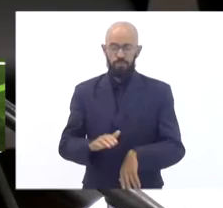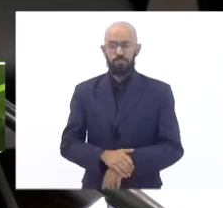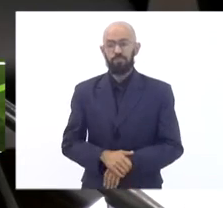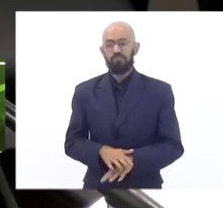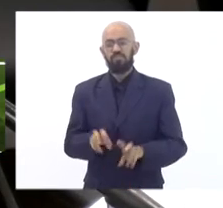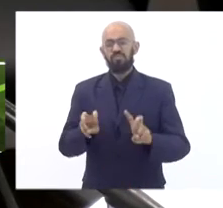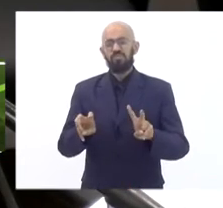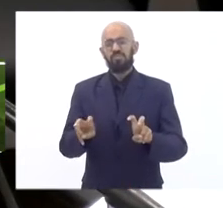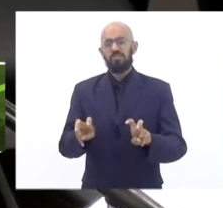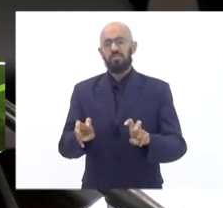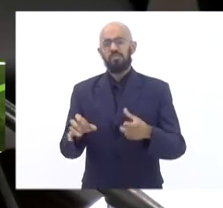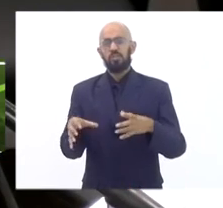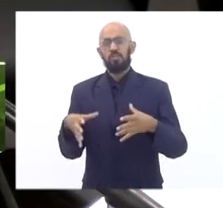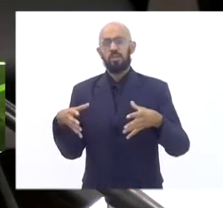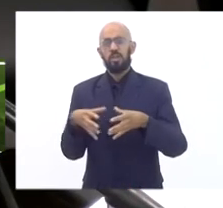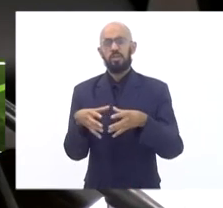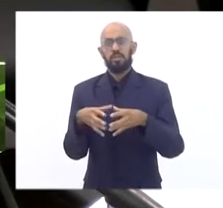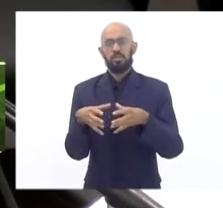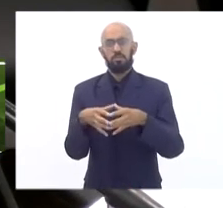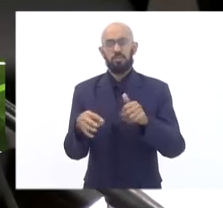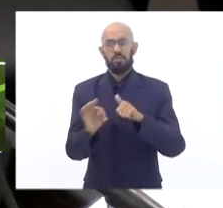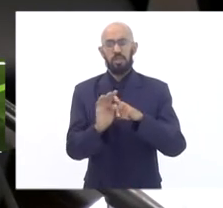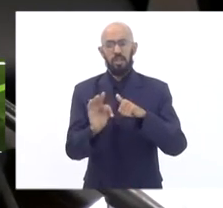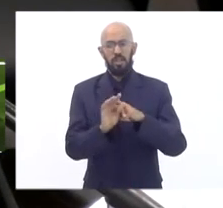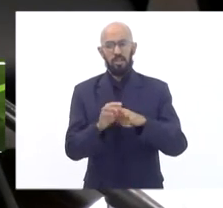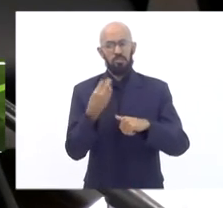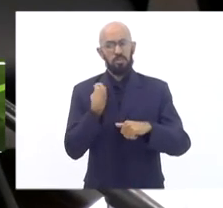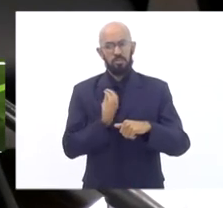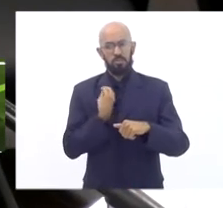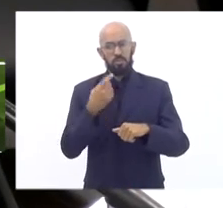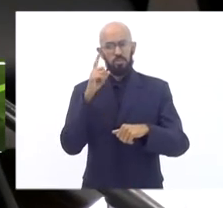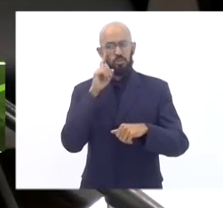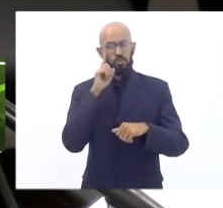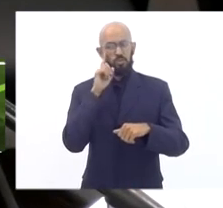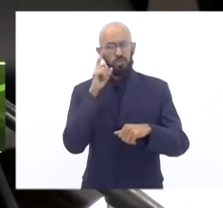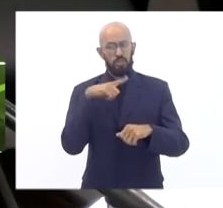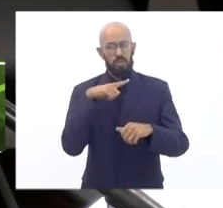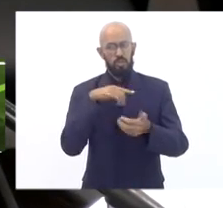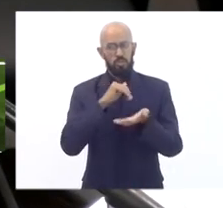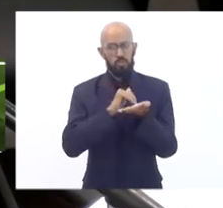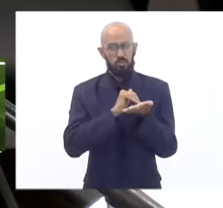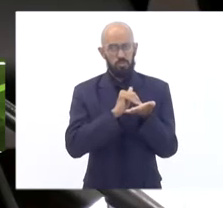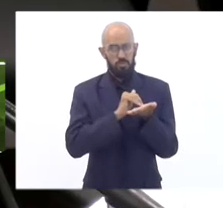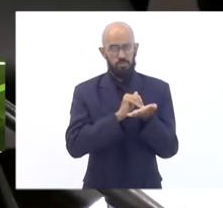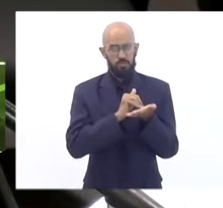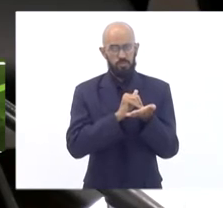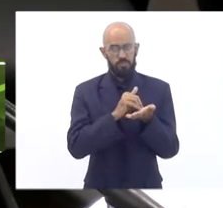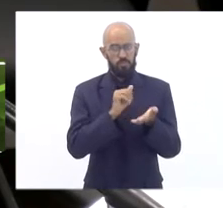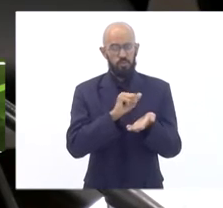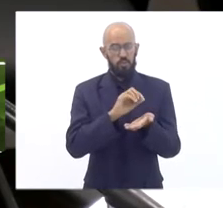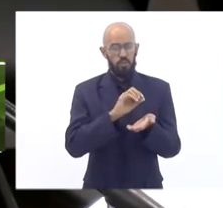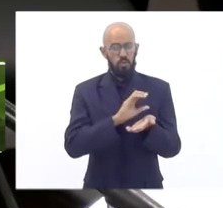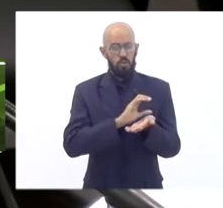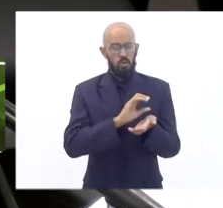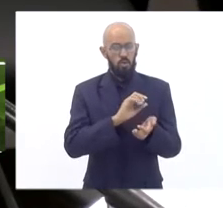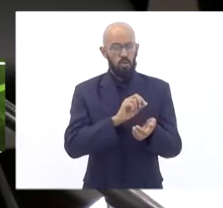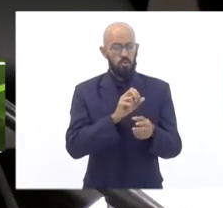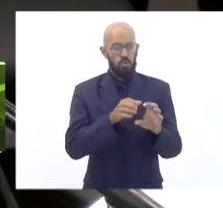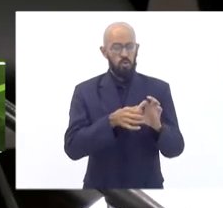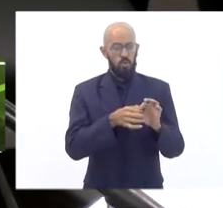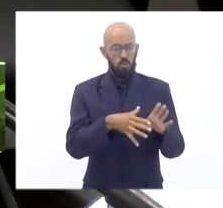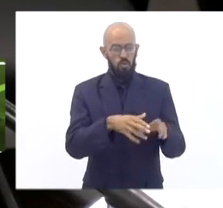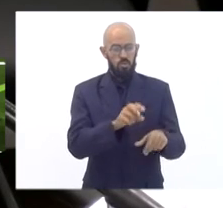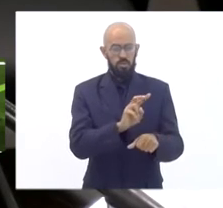da Secretaria participa diariamente. Aqui está a superintendente de concessões, doutora Raquel, que tem toda a expertise e